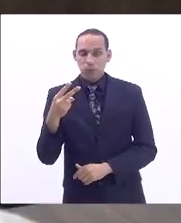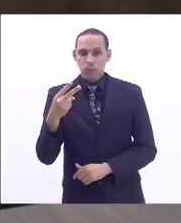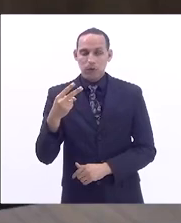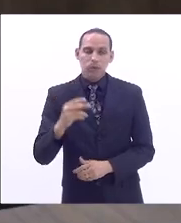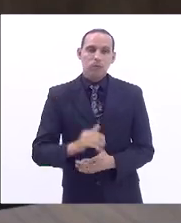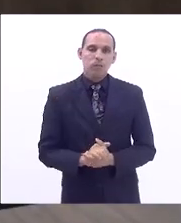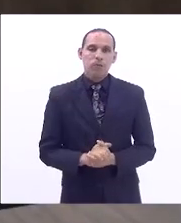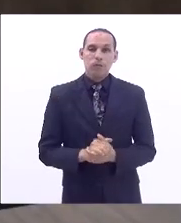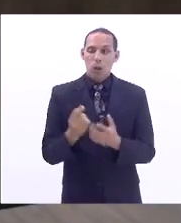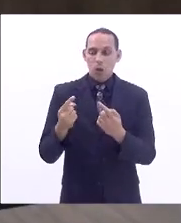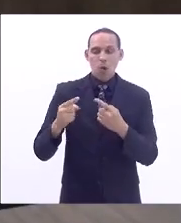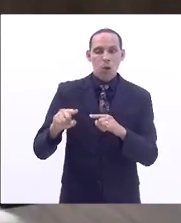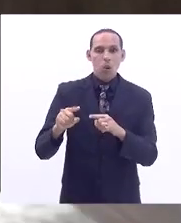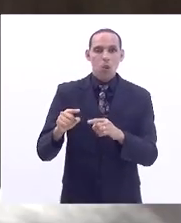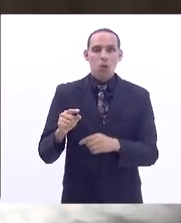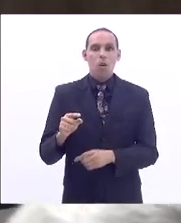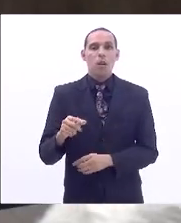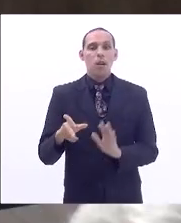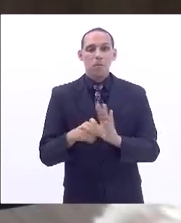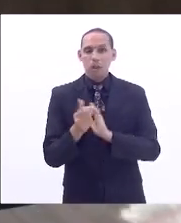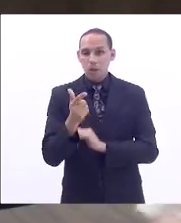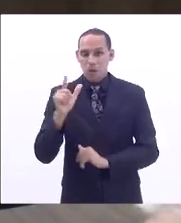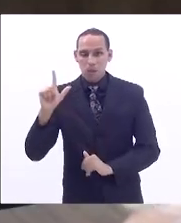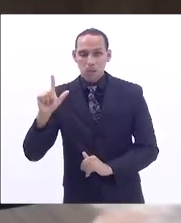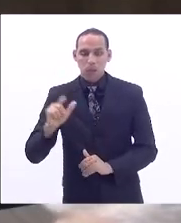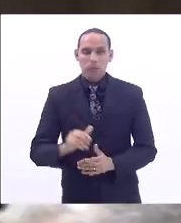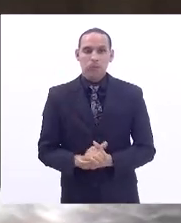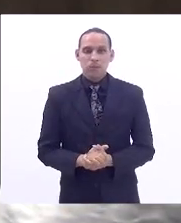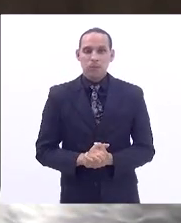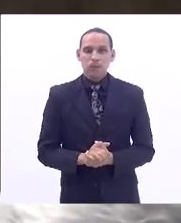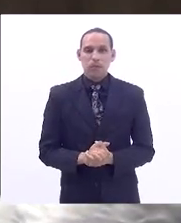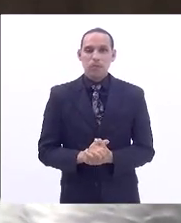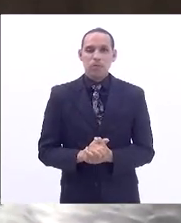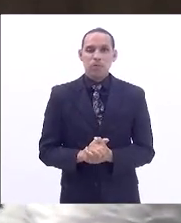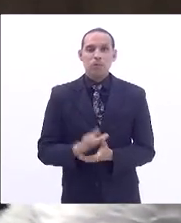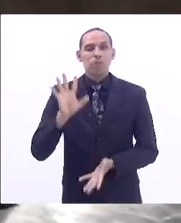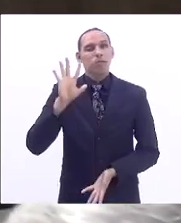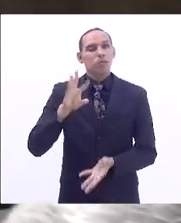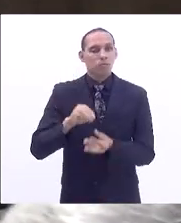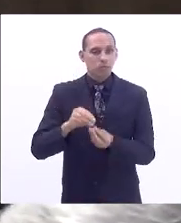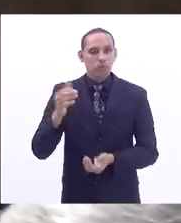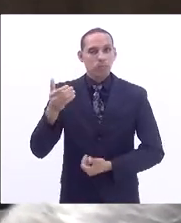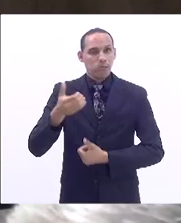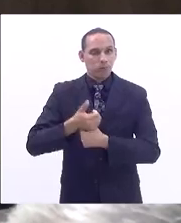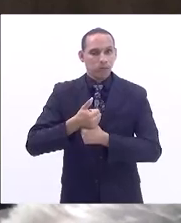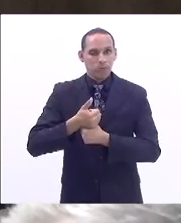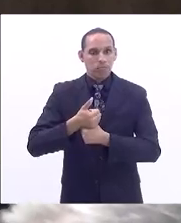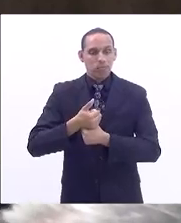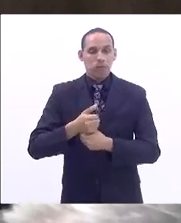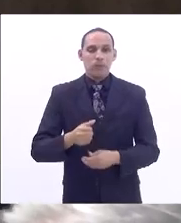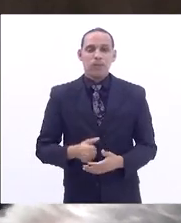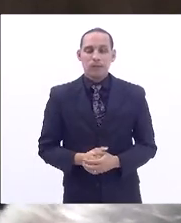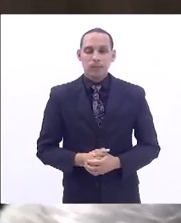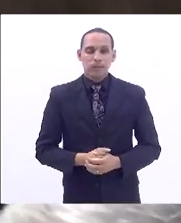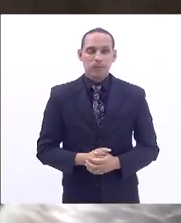dois contrários as demais emendas concluindo por substitutivo